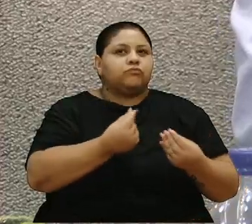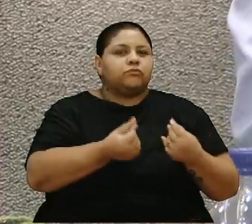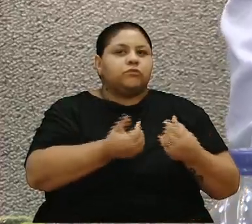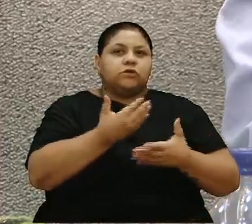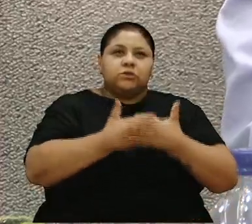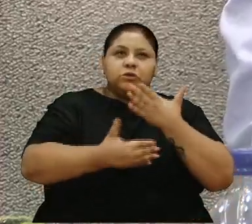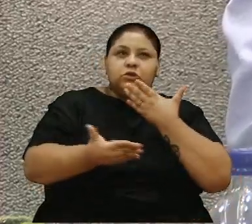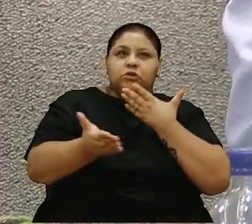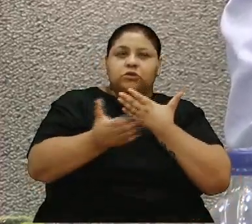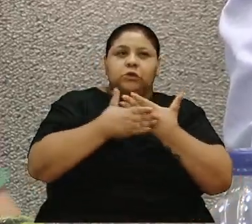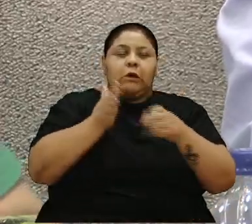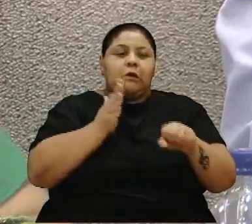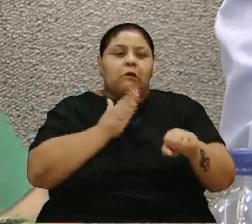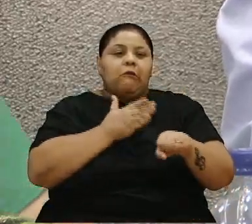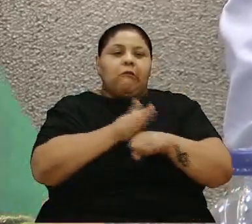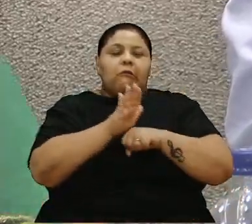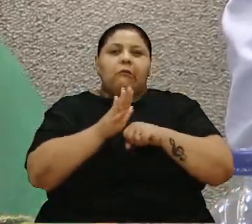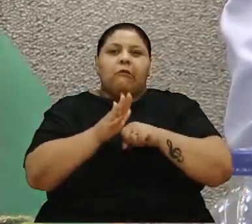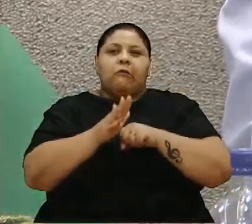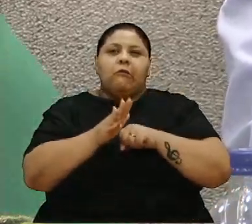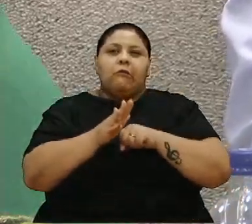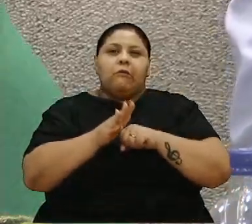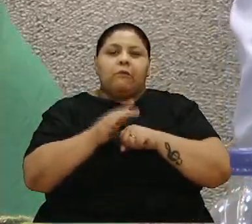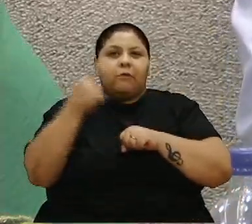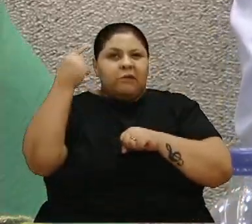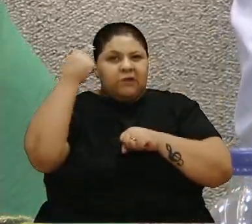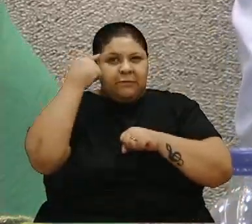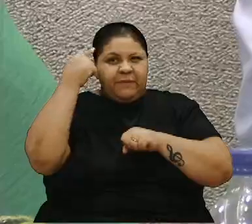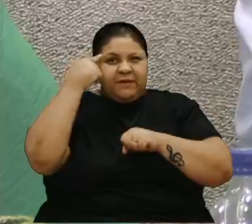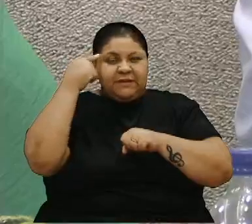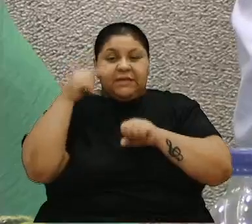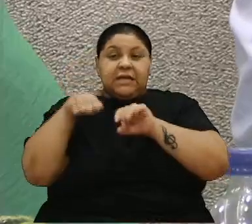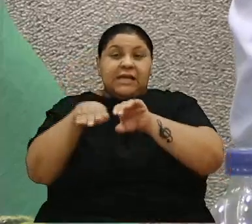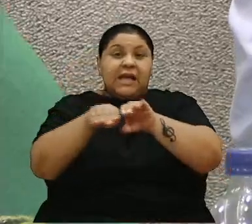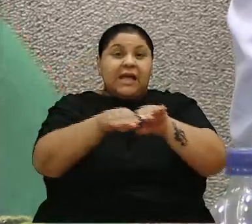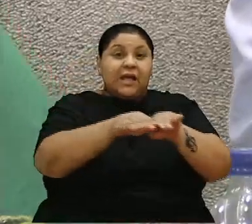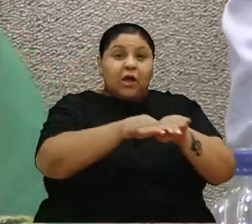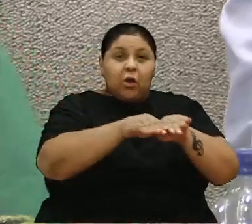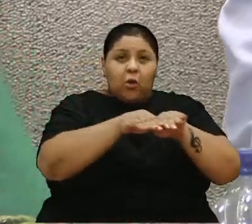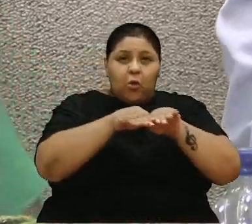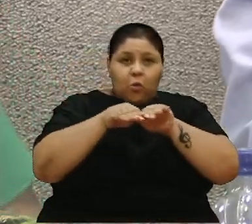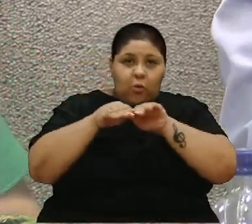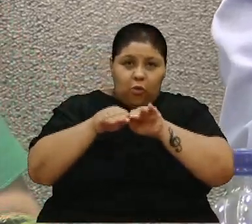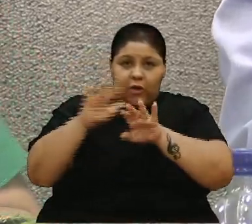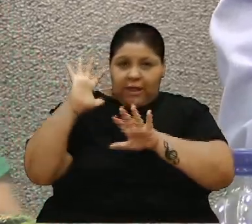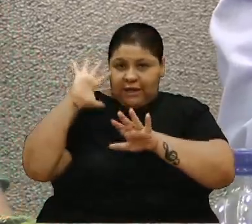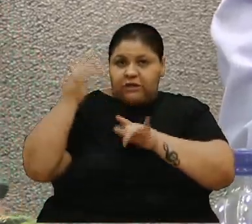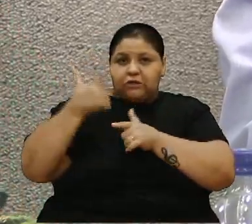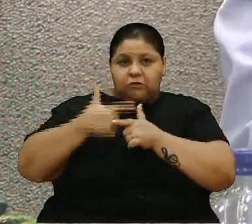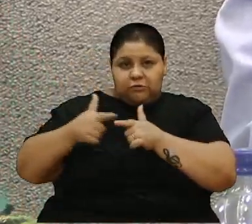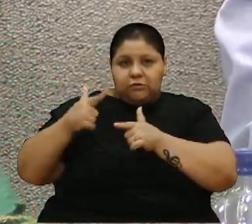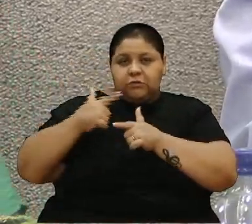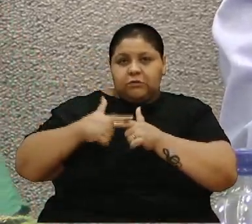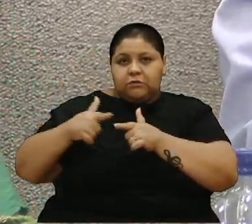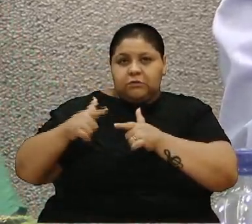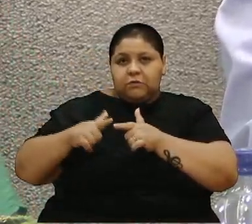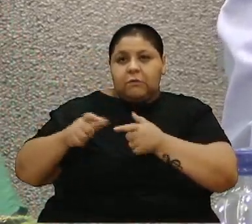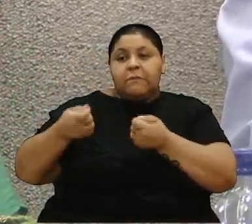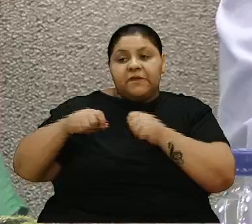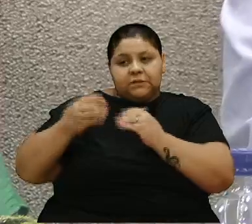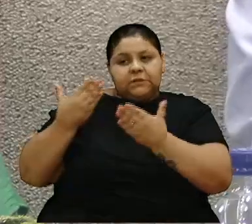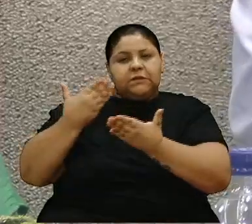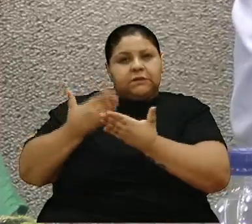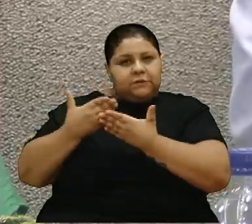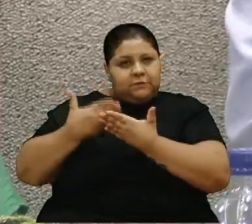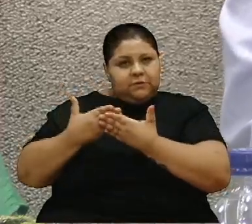todos entrarem numa forma de pensamento que realmente ela resolve o problema, deveria ser estudada.